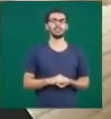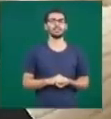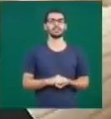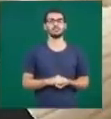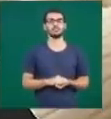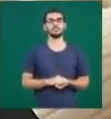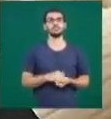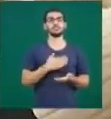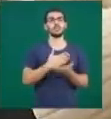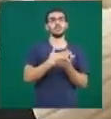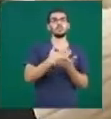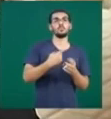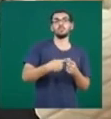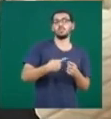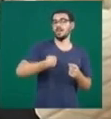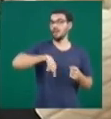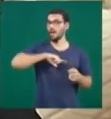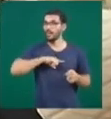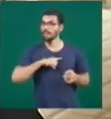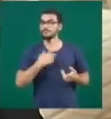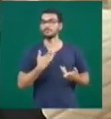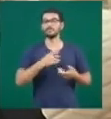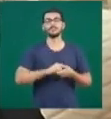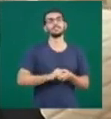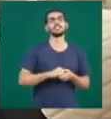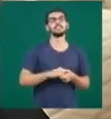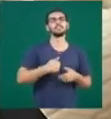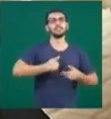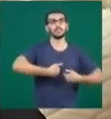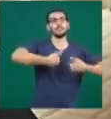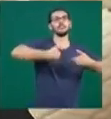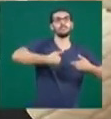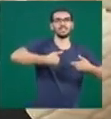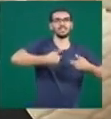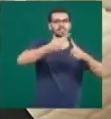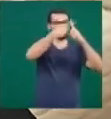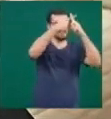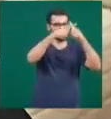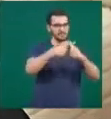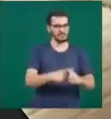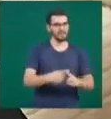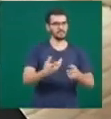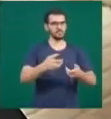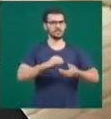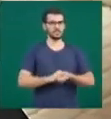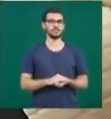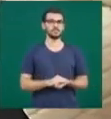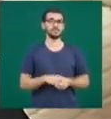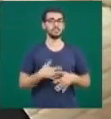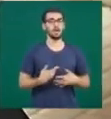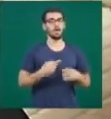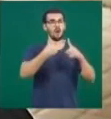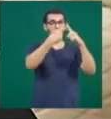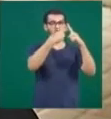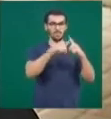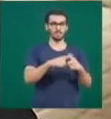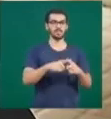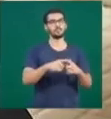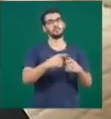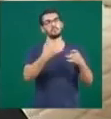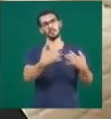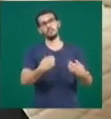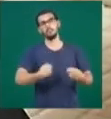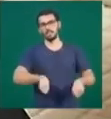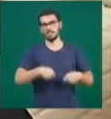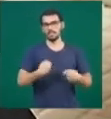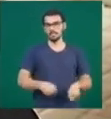com a competição que a gente foi convidado a participar pelo nosso orientador. Ela pedia que a gente fizesse um robô que